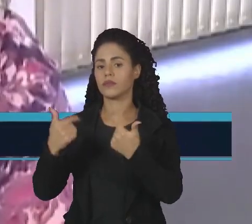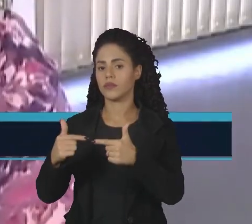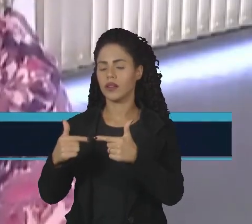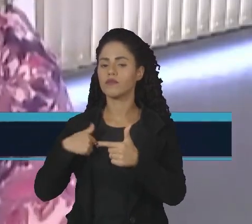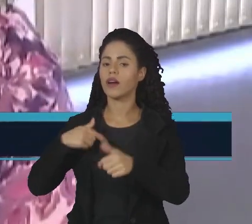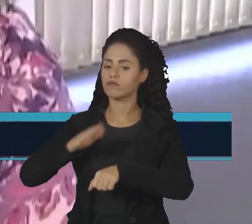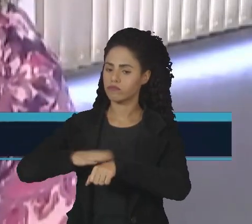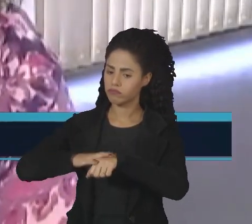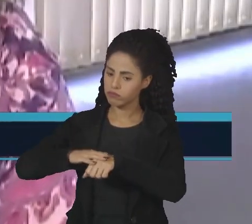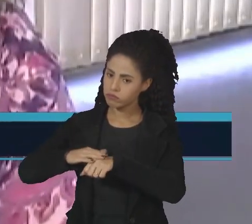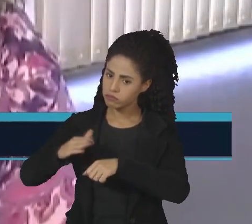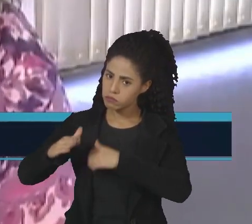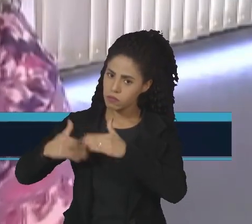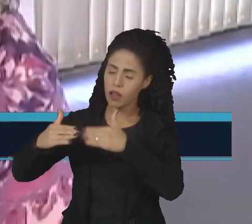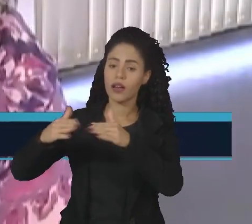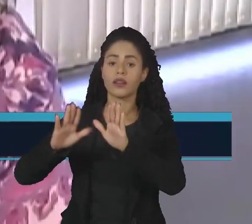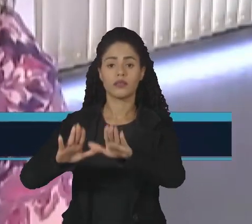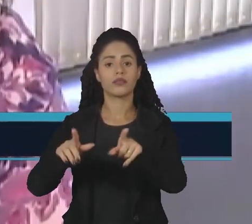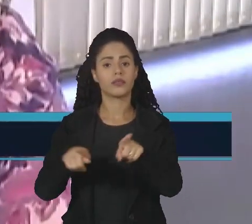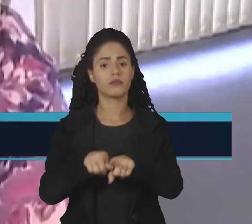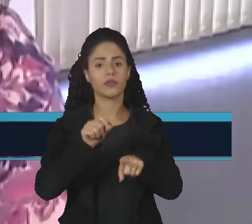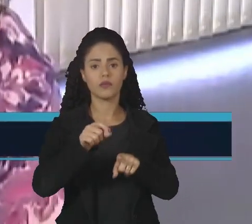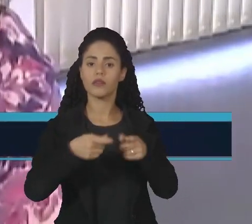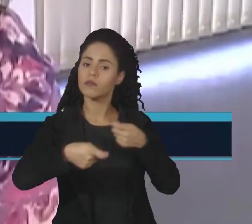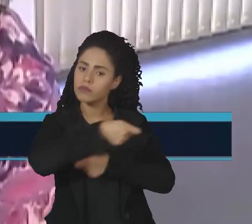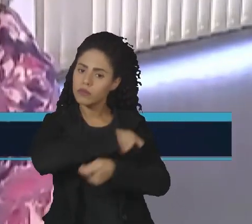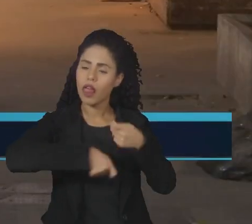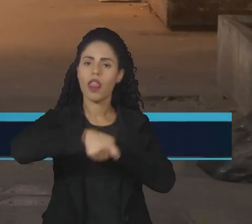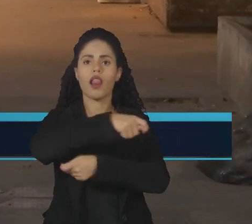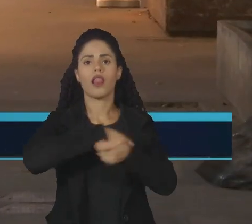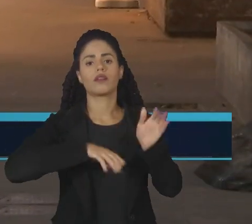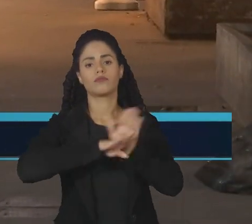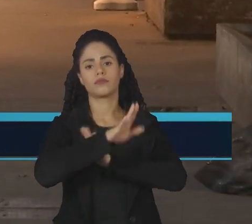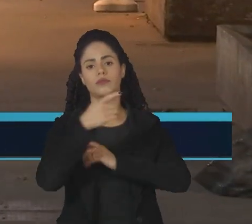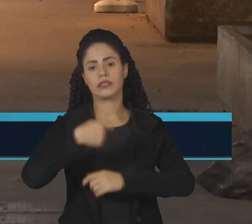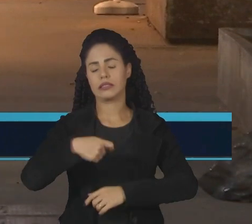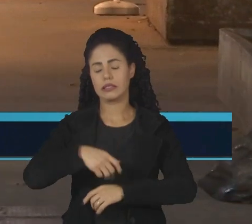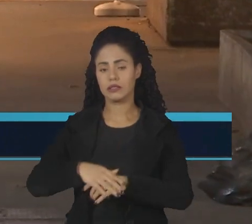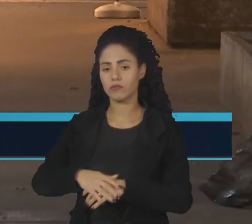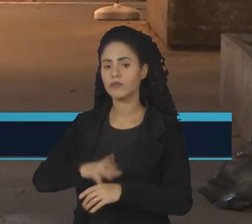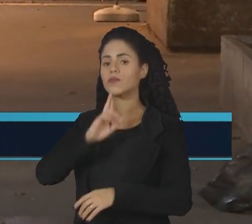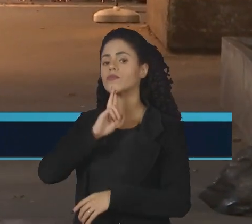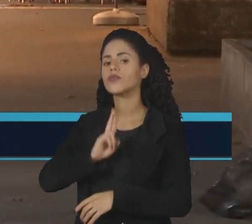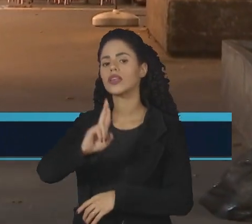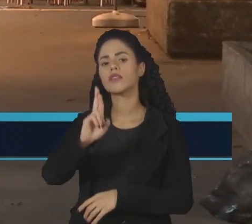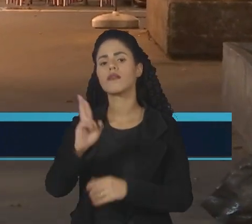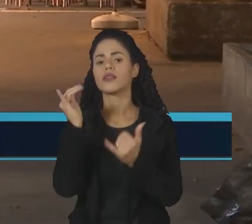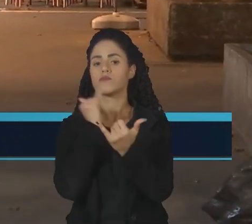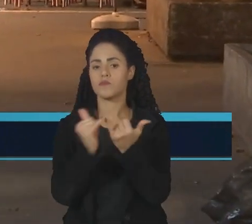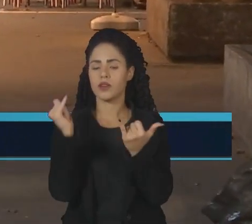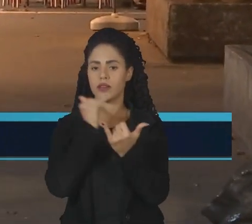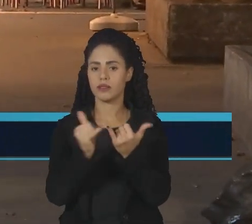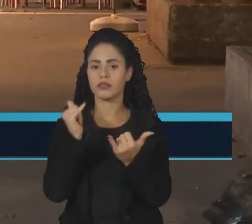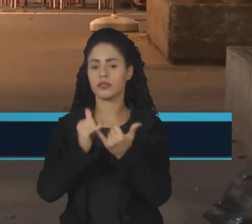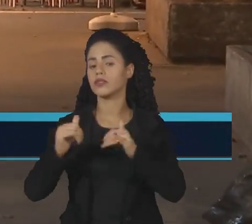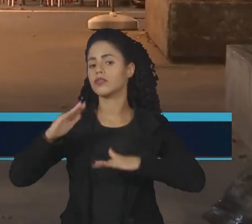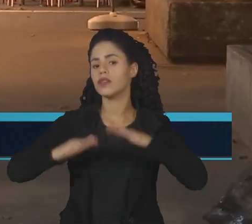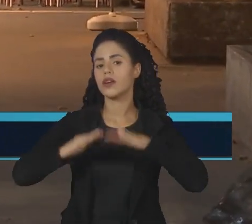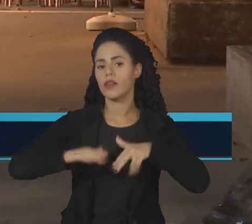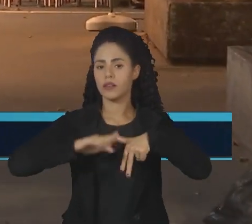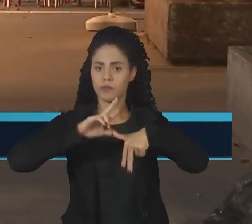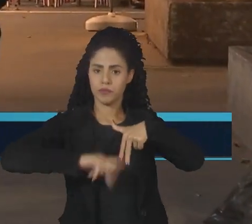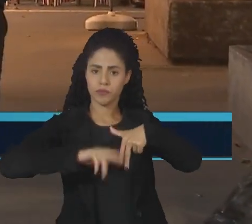produzir mais, mas principalmente para a nossa economia como um todo. As respostas foram similares, independente do